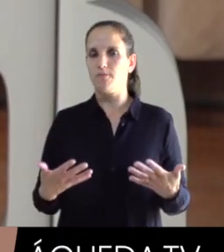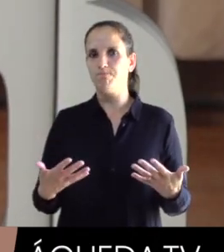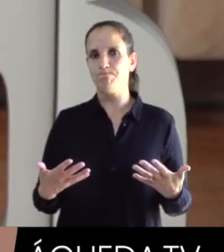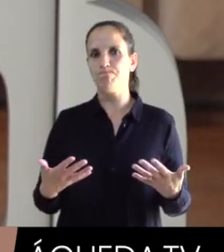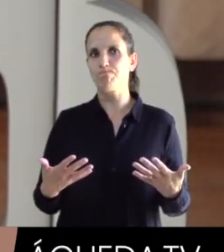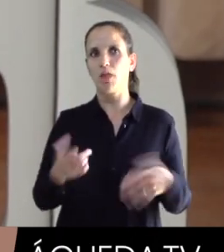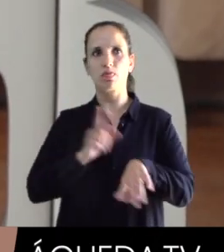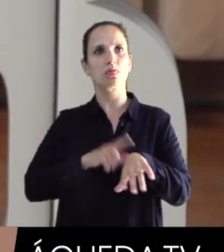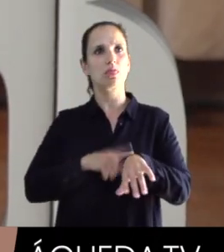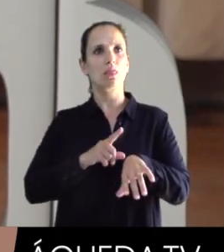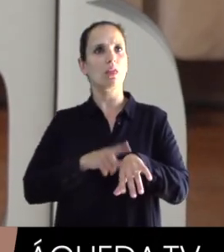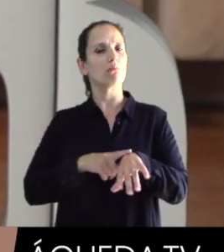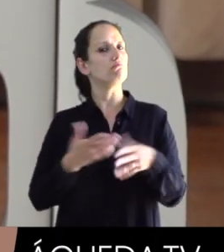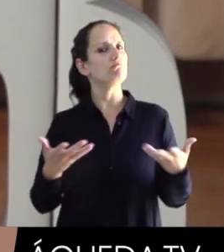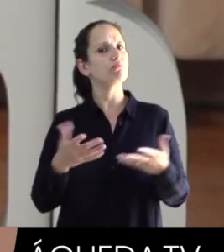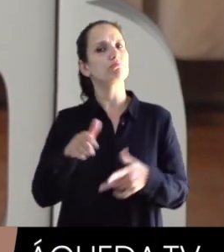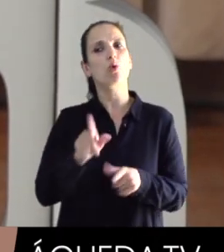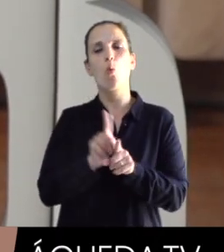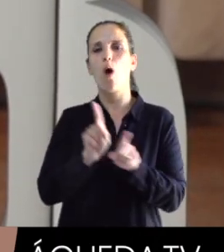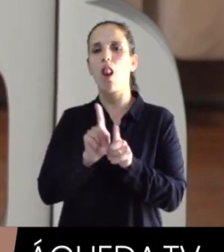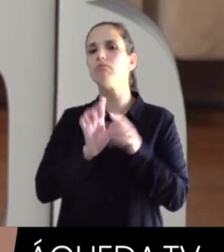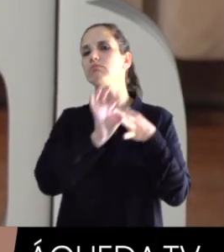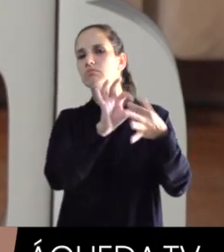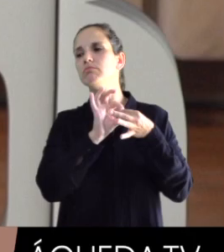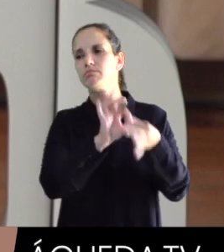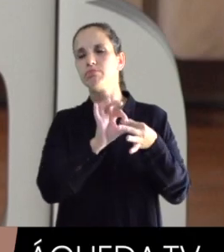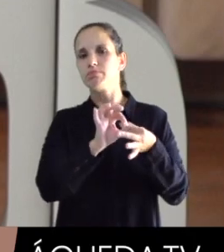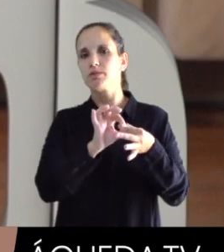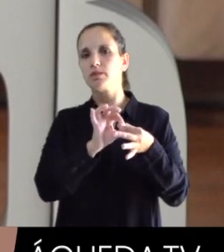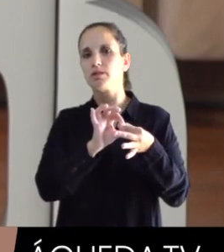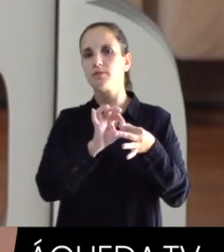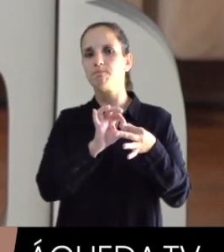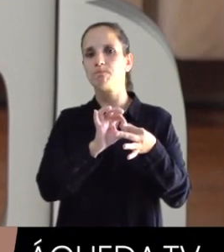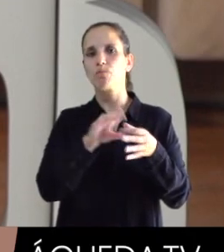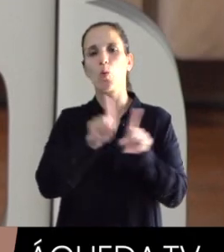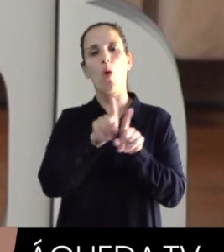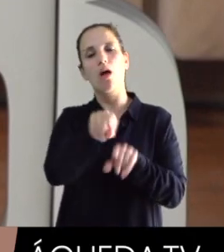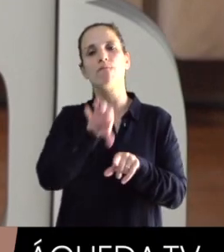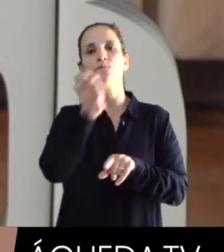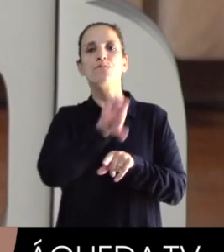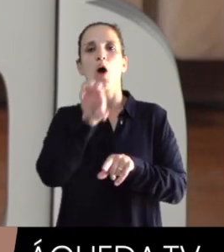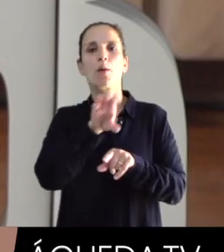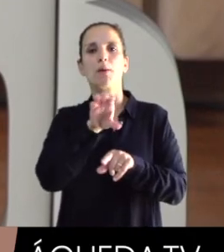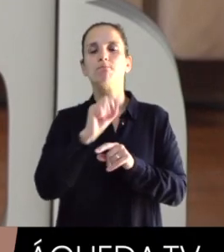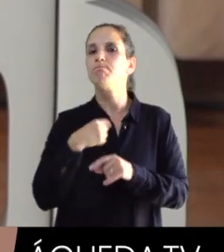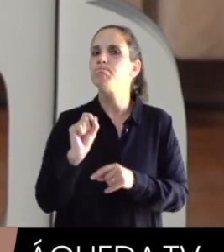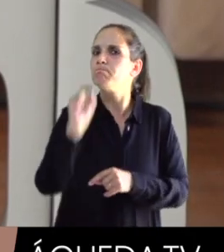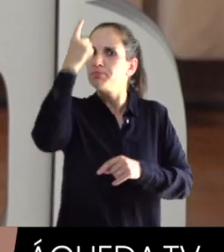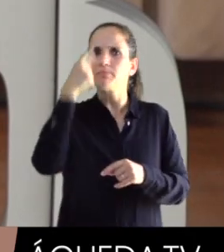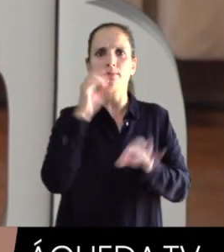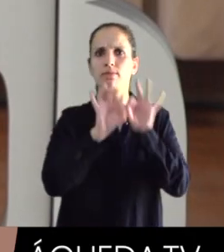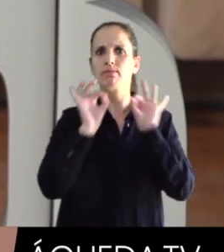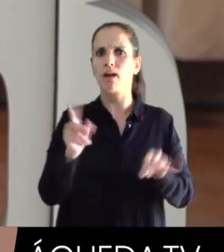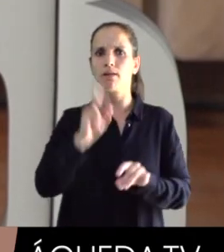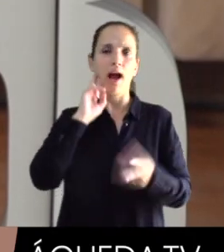um momento, eu acho que um momento muito bonito deste processo de germinação, porque uma embaixada desta forma, penso que é a primeira vez que